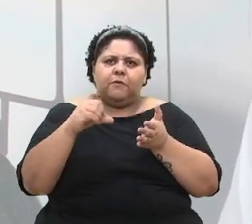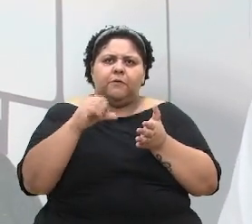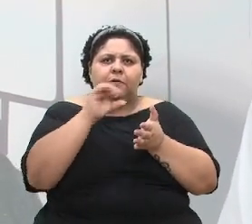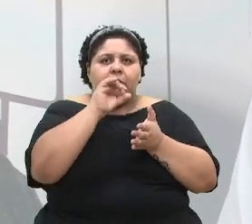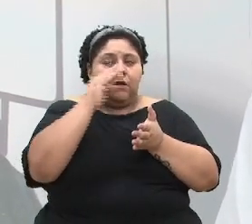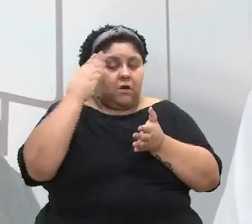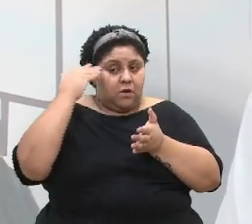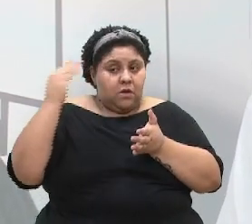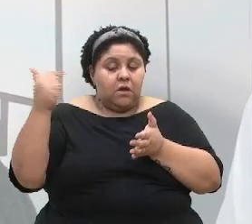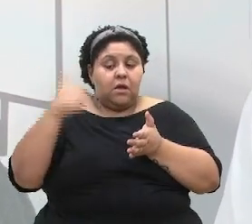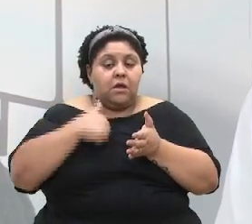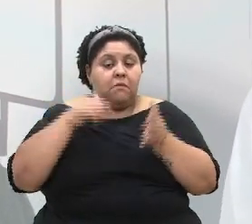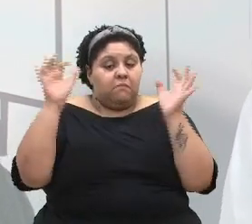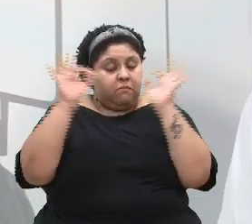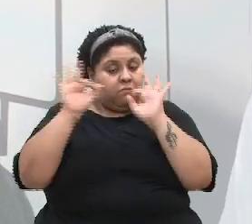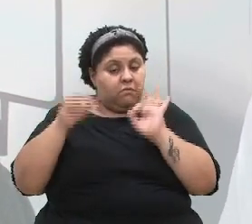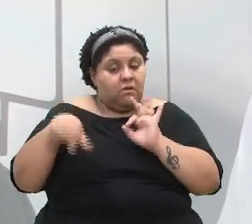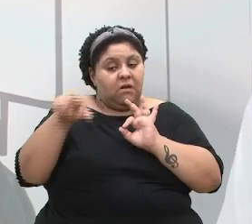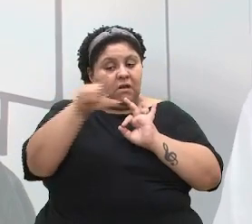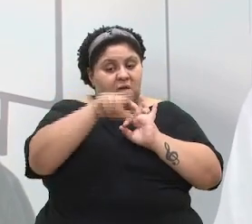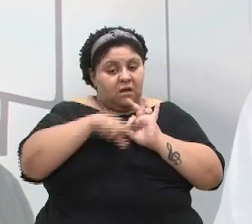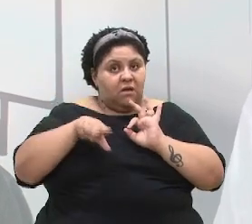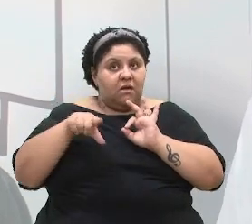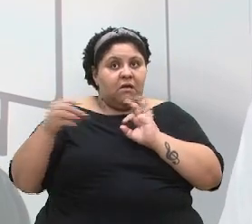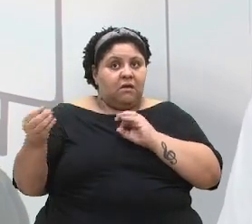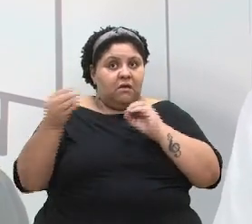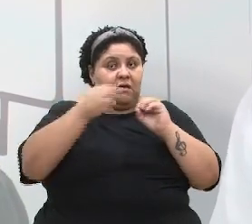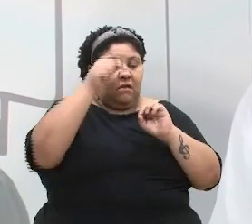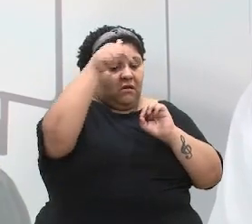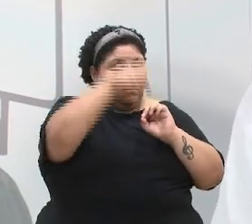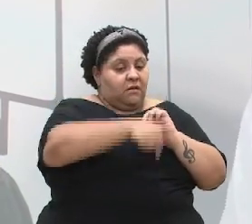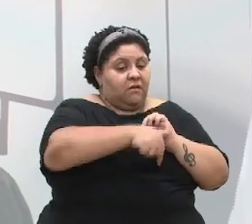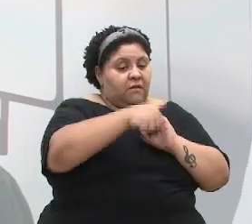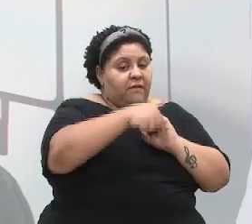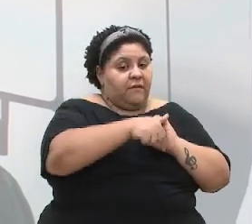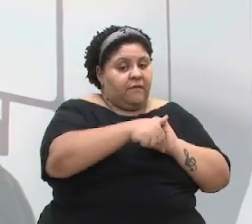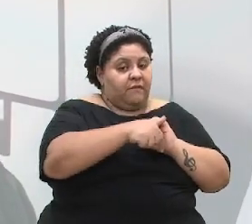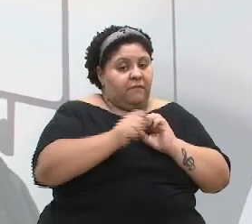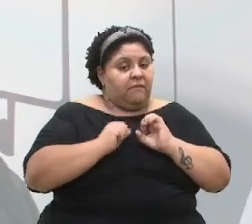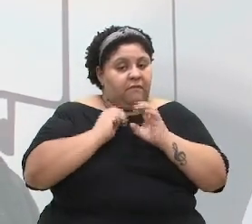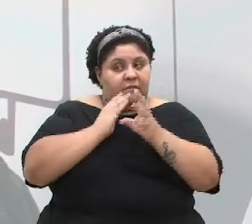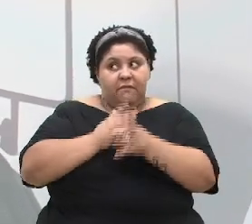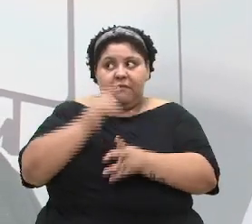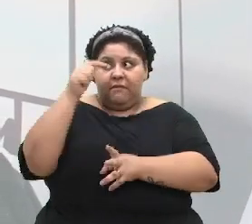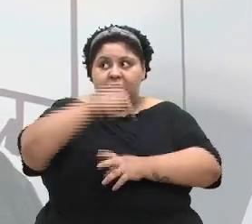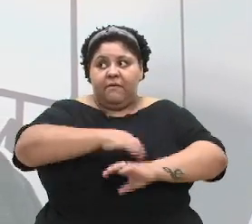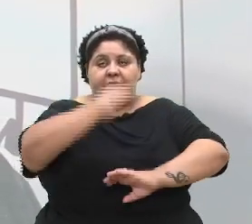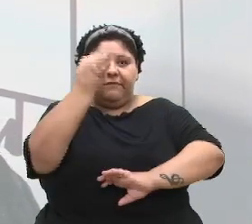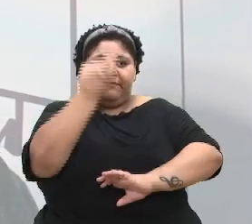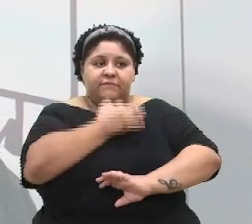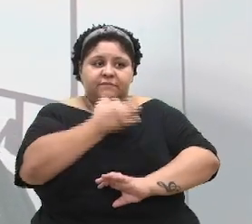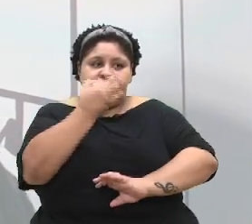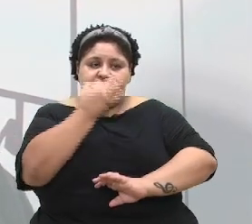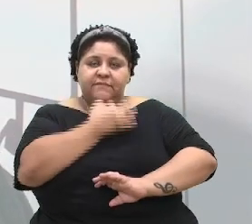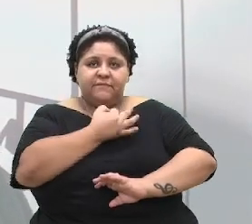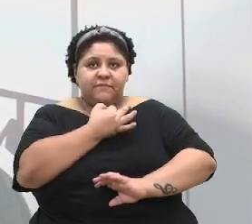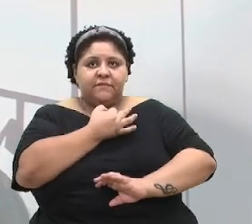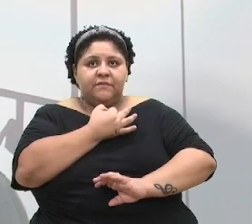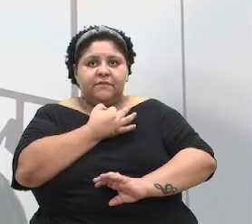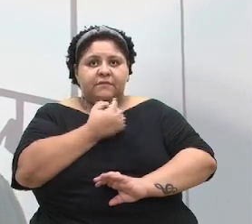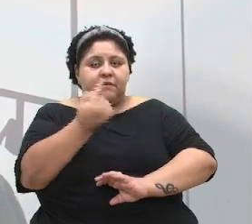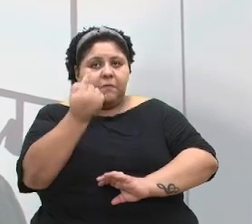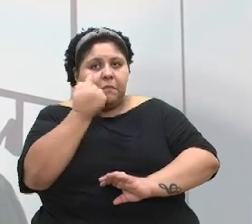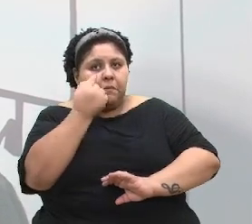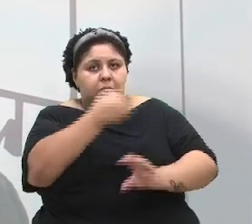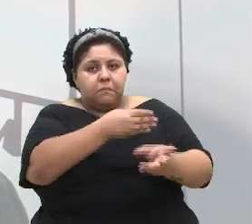sucesso e fico muito contente que a gente que trouxe, o nosso gabinete que trouxe essa atividade a Caxias, e prestigiado muito pelo